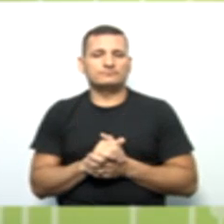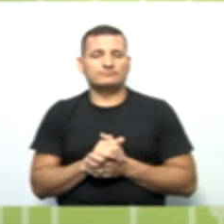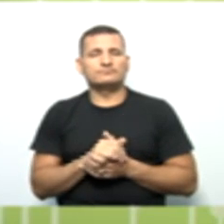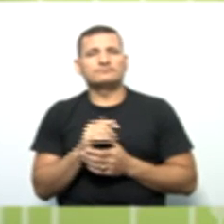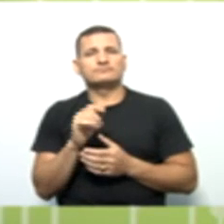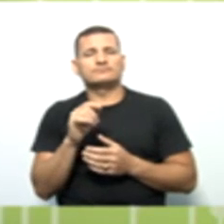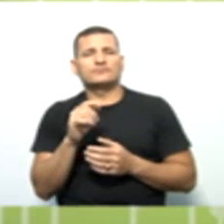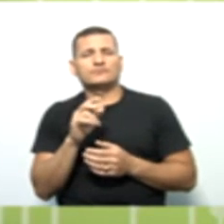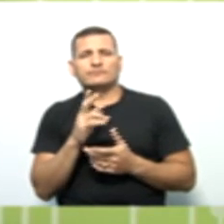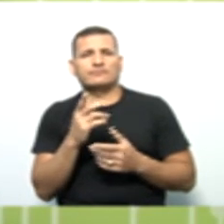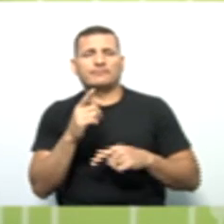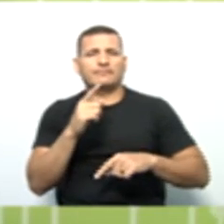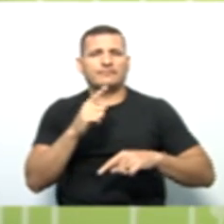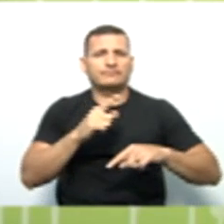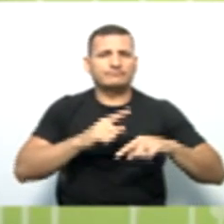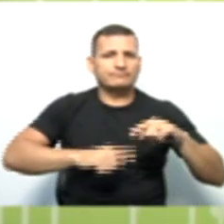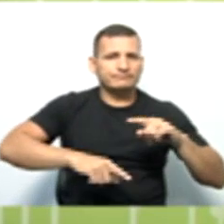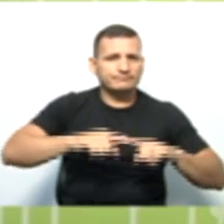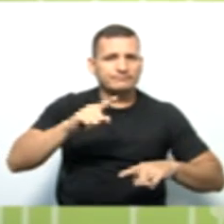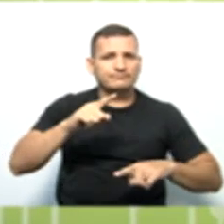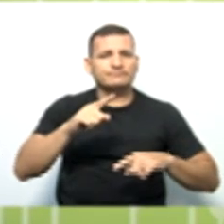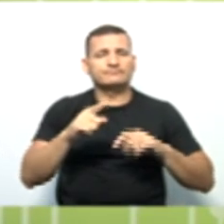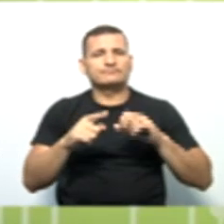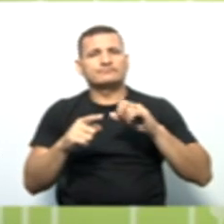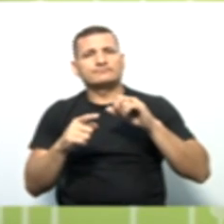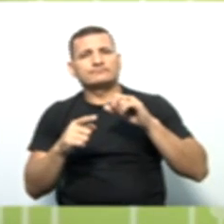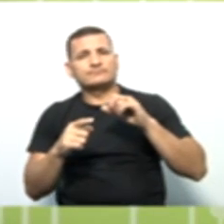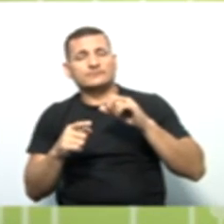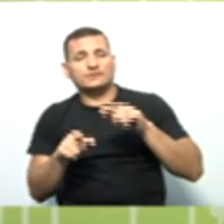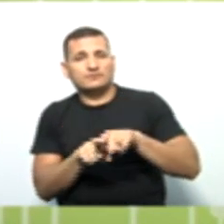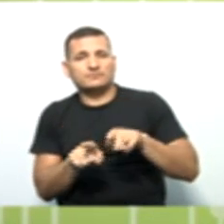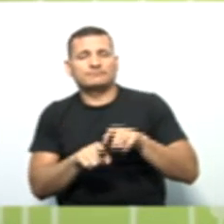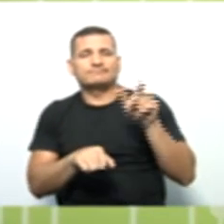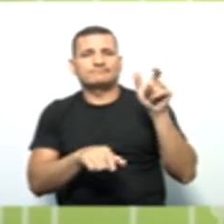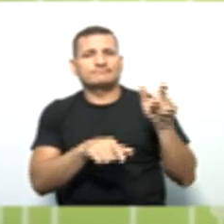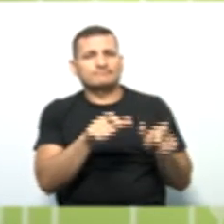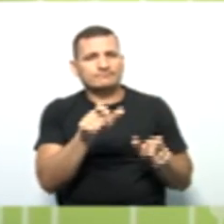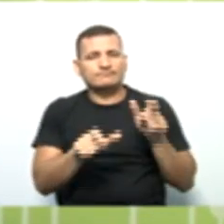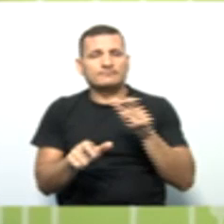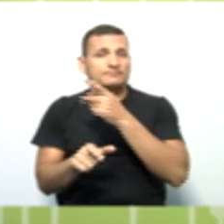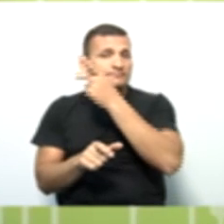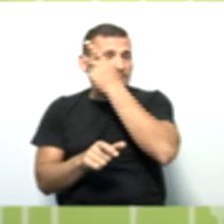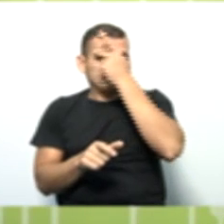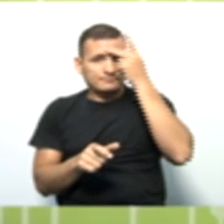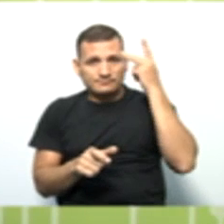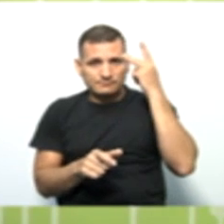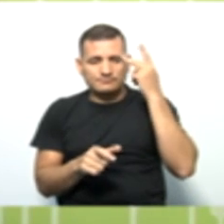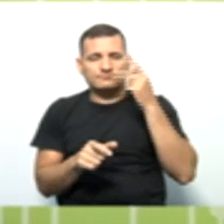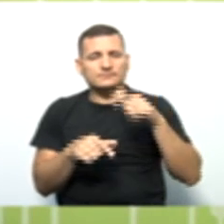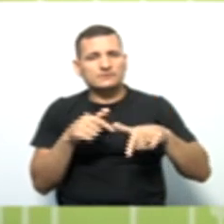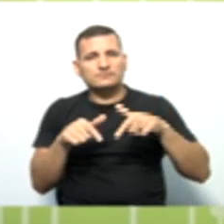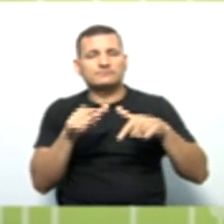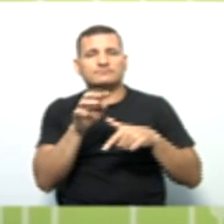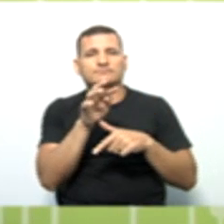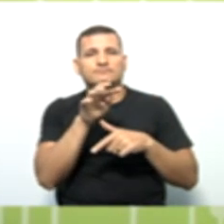aos equipamentos de TI, como também as pessoas necessárias para poder fazer a TI funcionar. Tá? Isso em